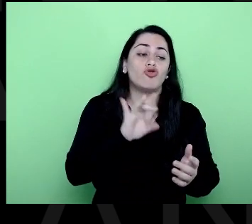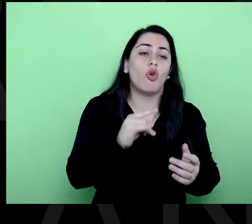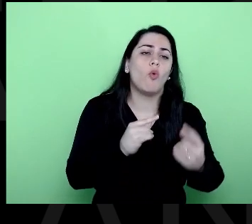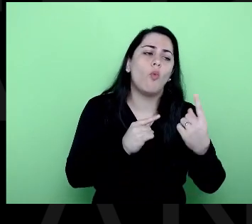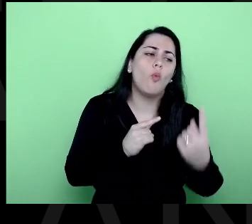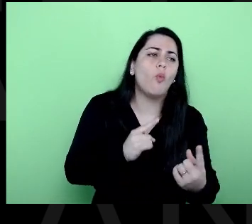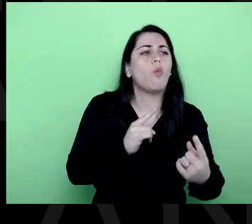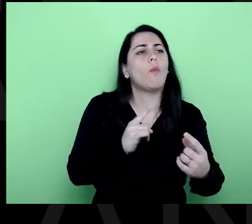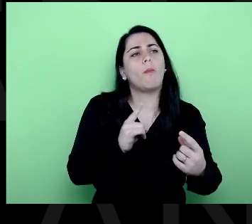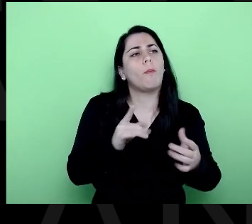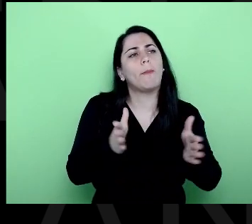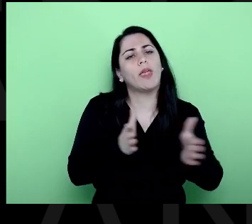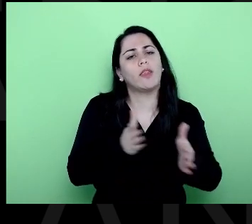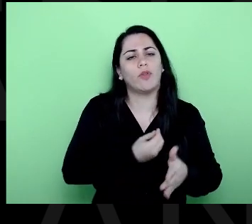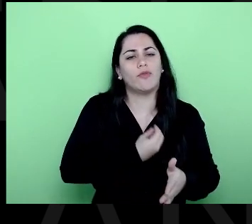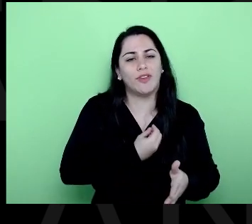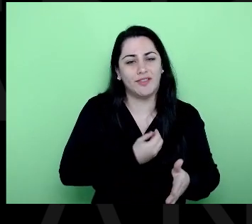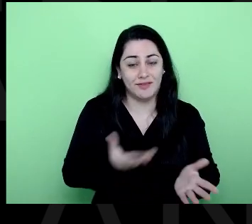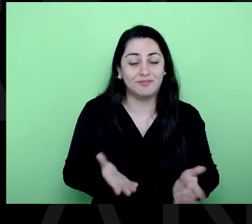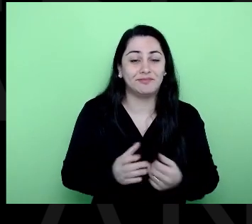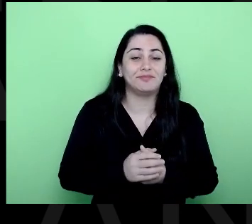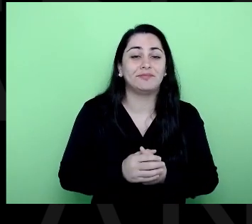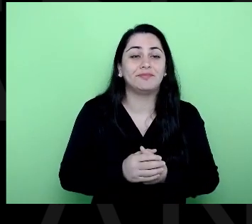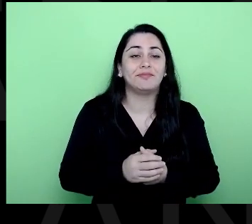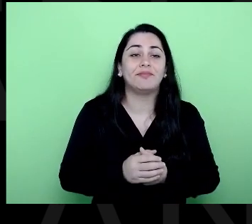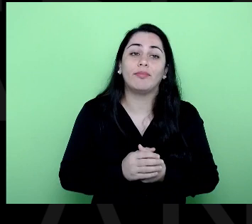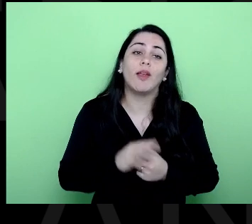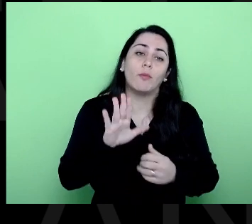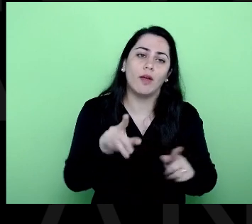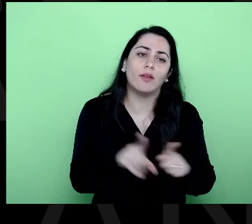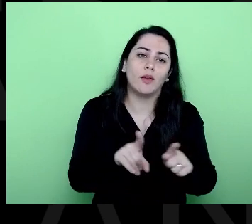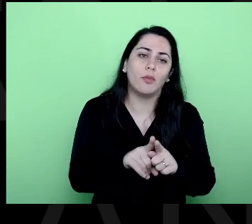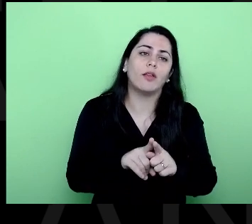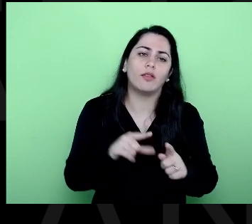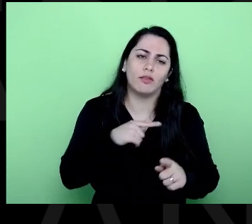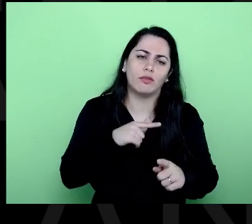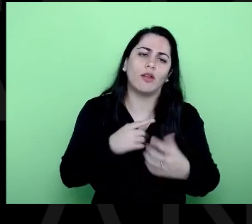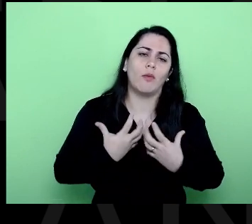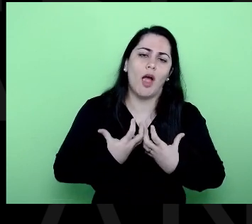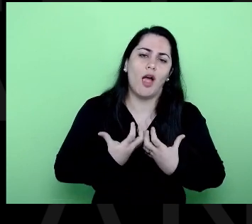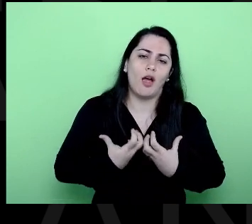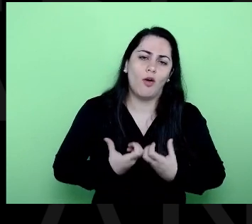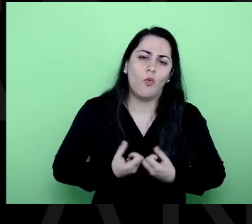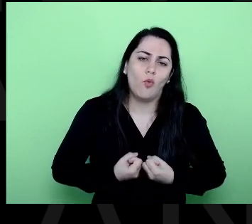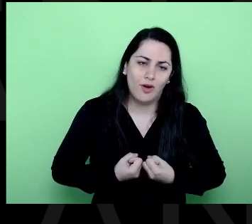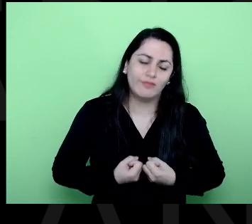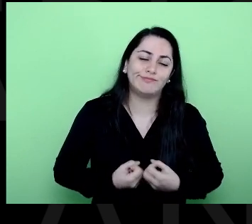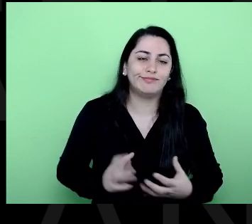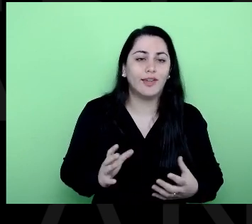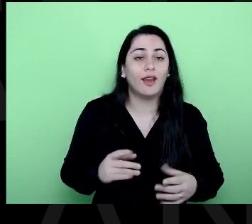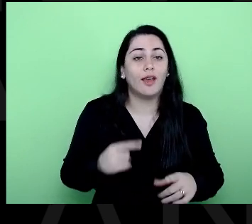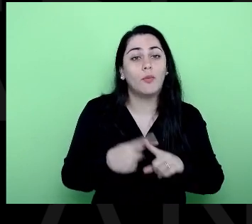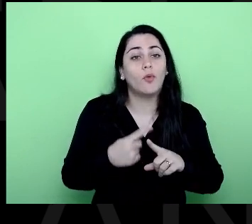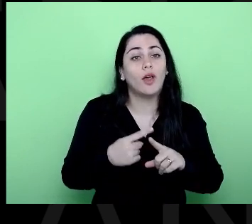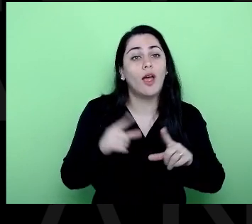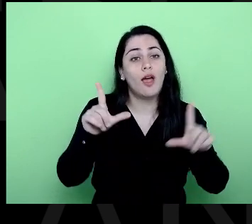ali separadamente. Mas mesmo assim, magoou, porque quando a imprensa foi fazer matéria sobre